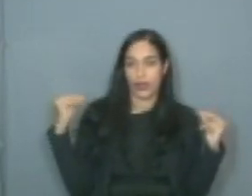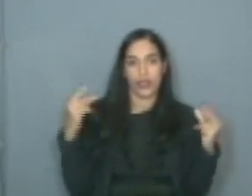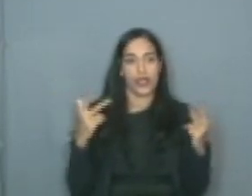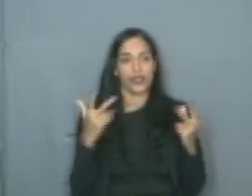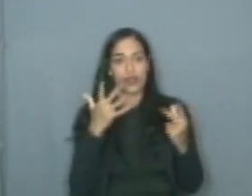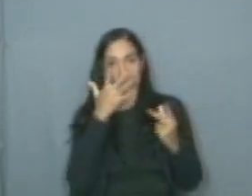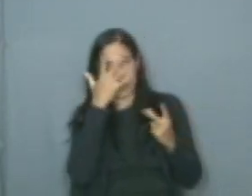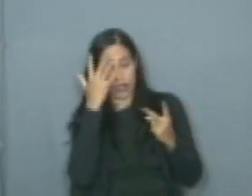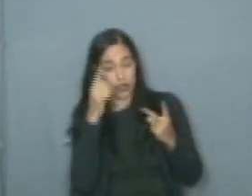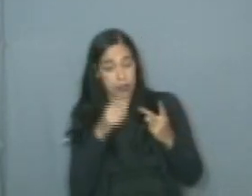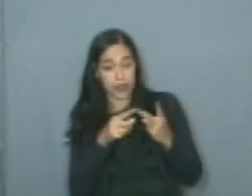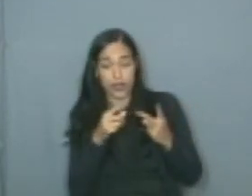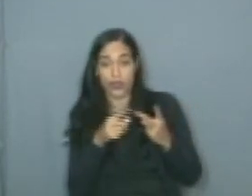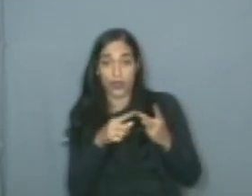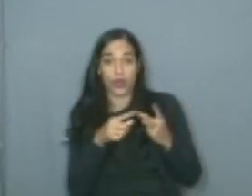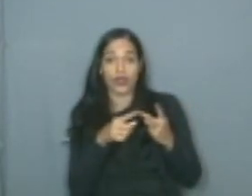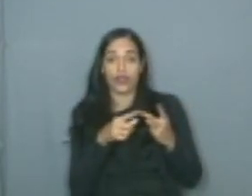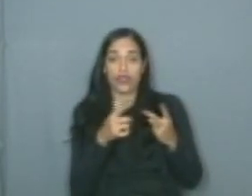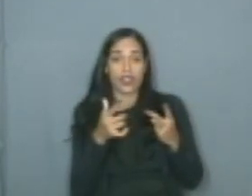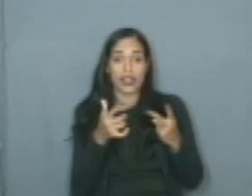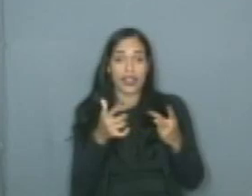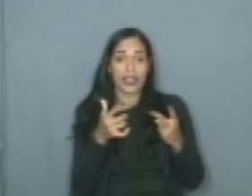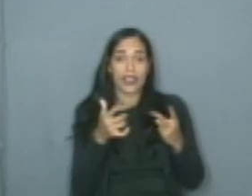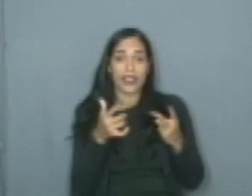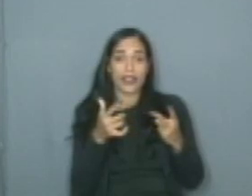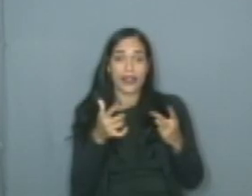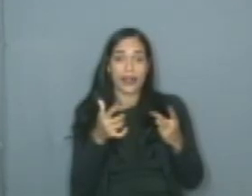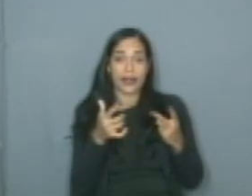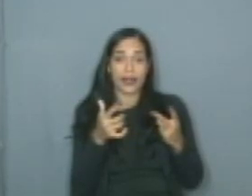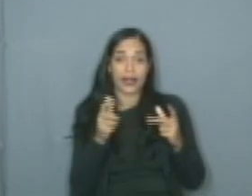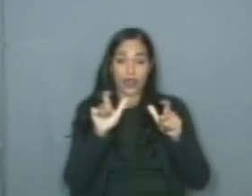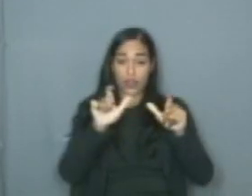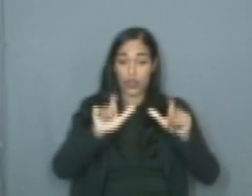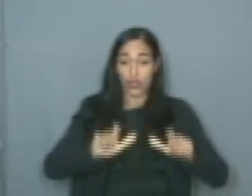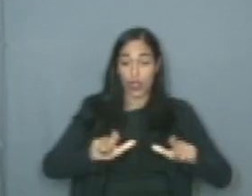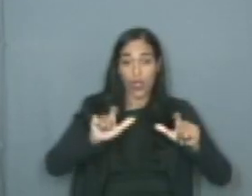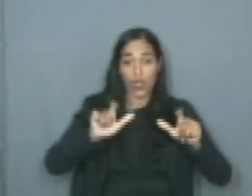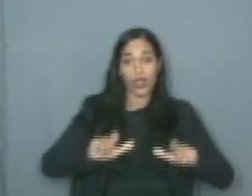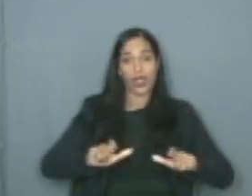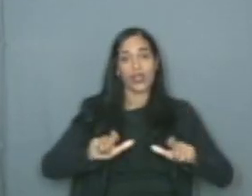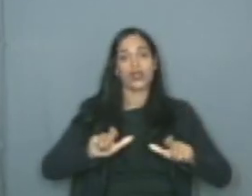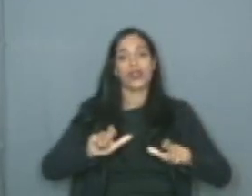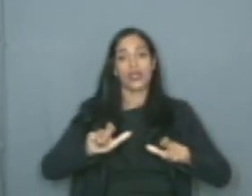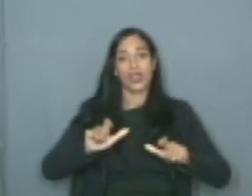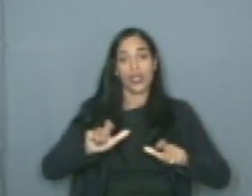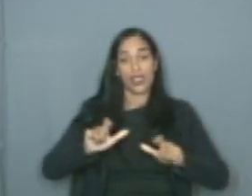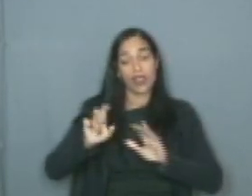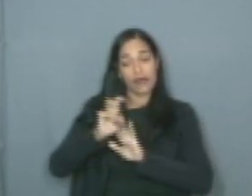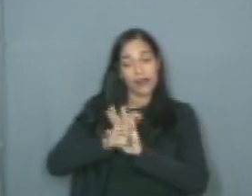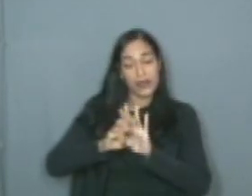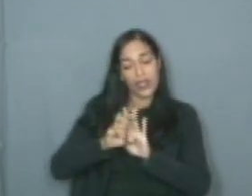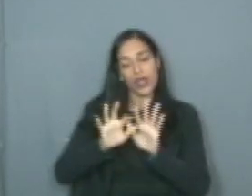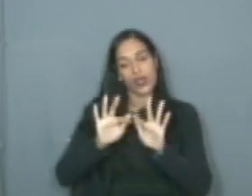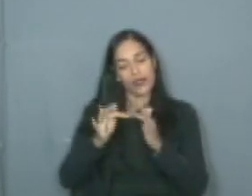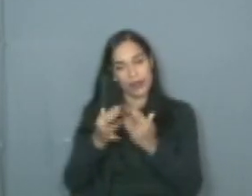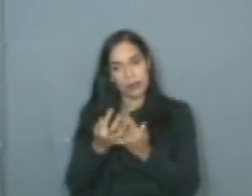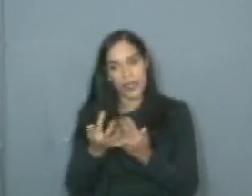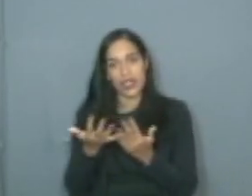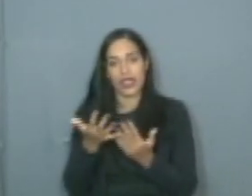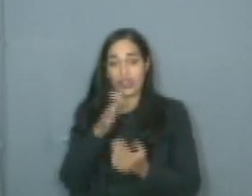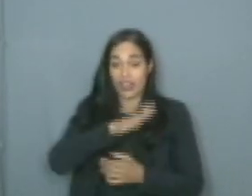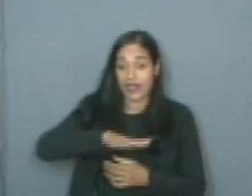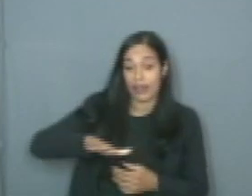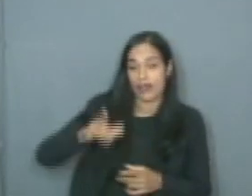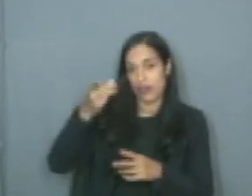pessoas que estão fazendo o transporte, que estão se colocando em determinadas situações, colocando essas crianças e famílias em determinadas situações